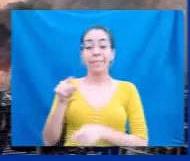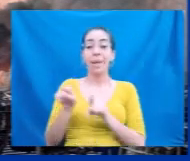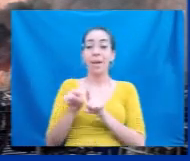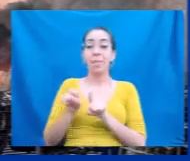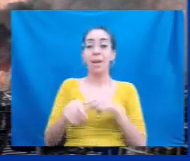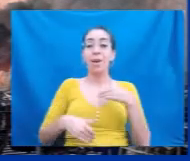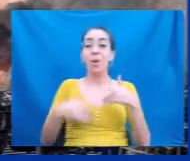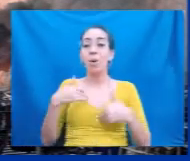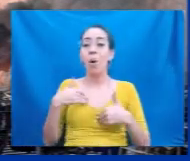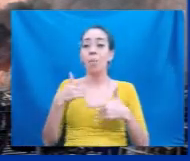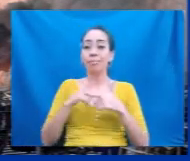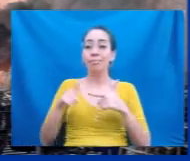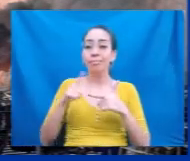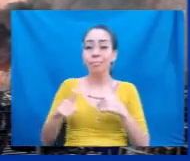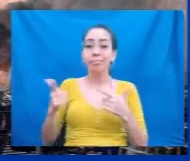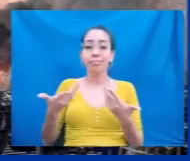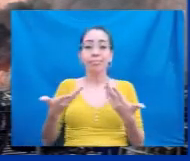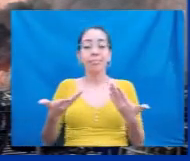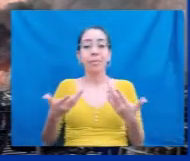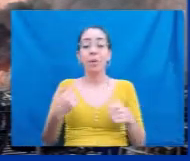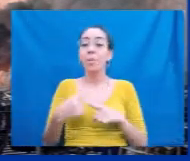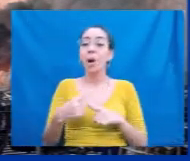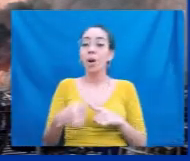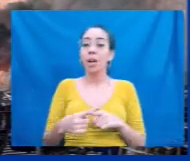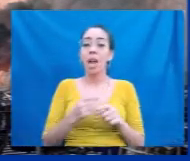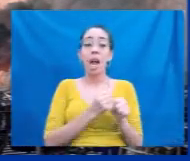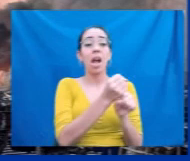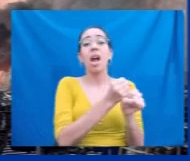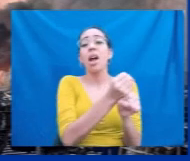por né, armazenamento totalmente